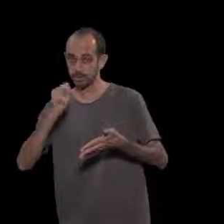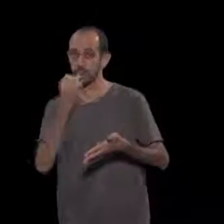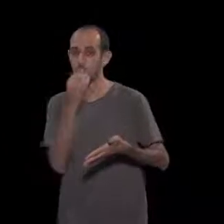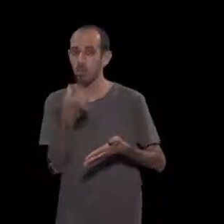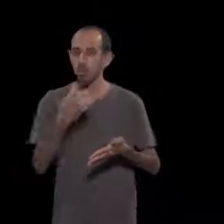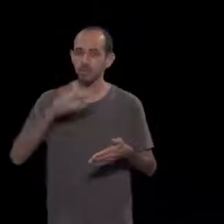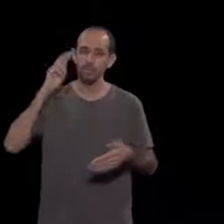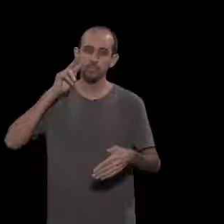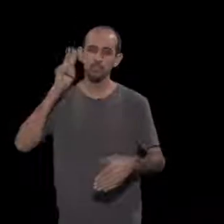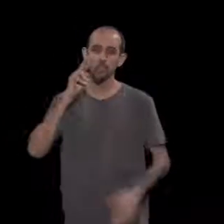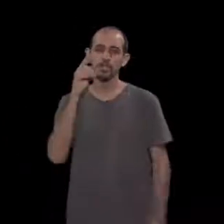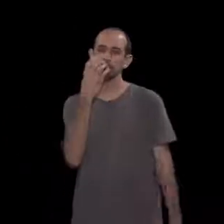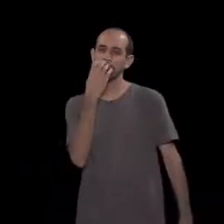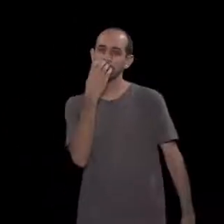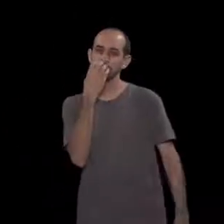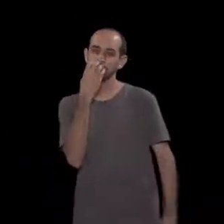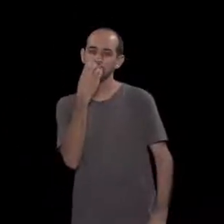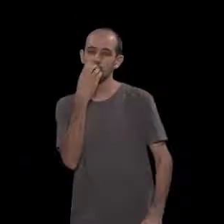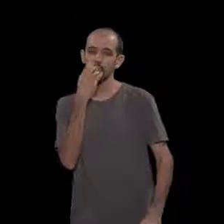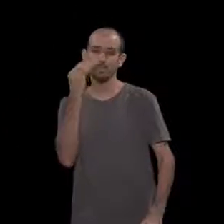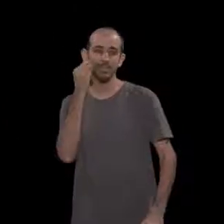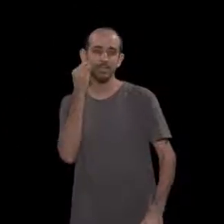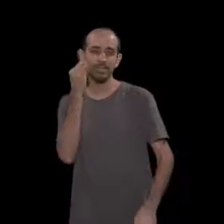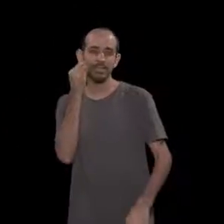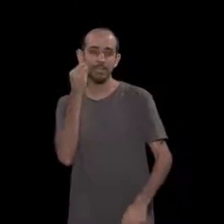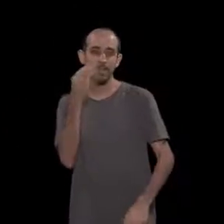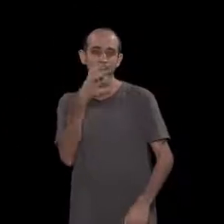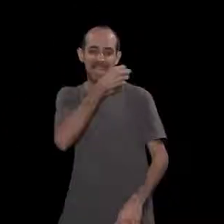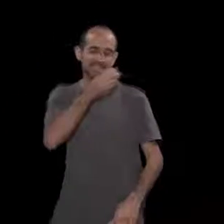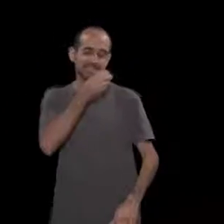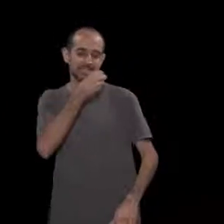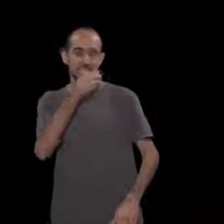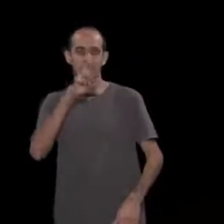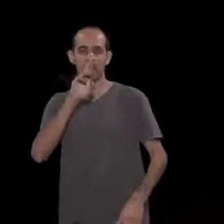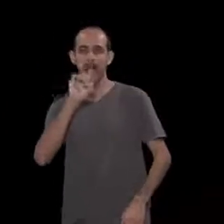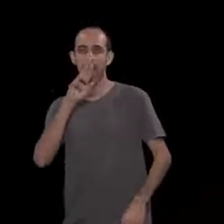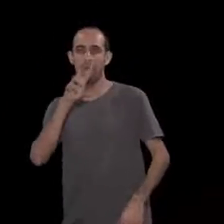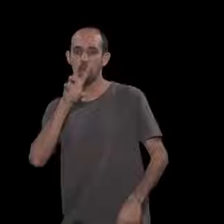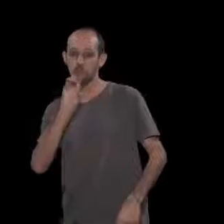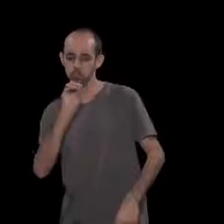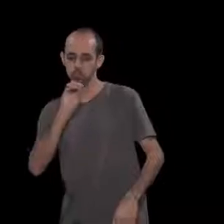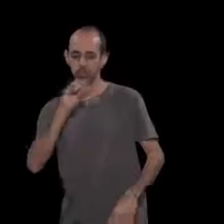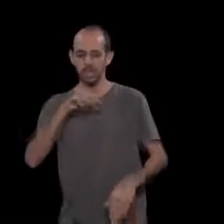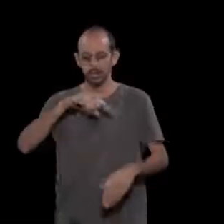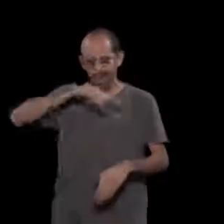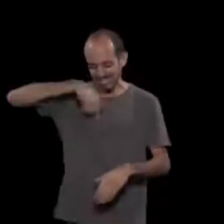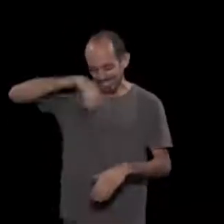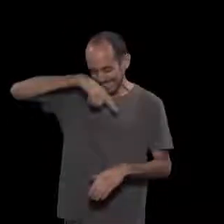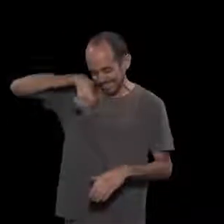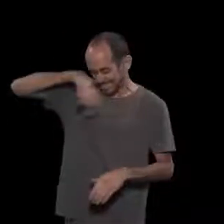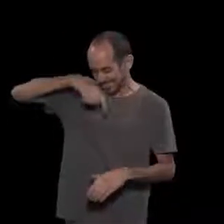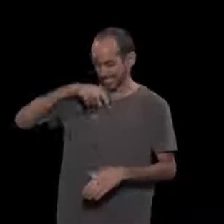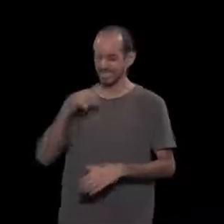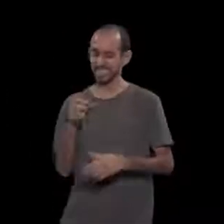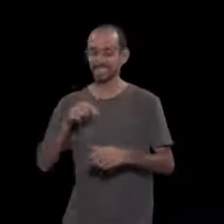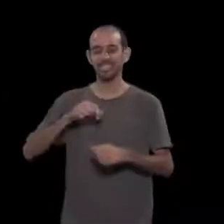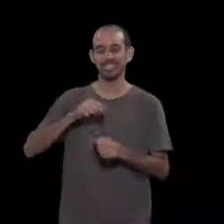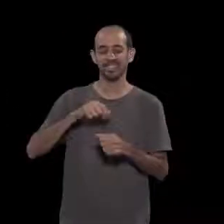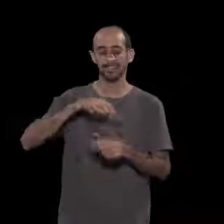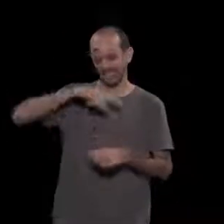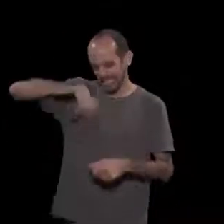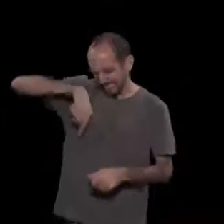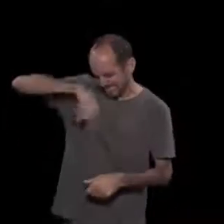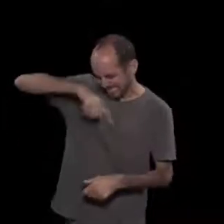cachorro que certa vez decidiu pegar o próprio rabo. Logo de manhã o cachorro já saiu perseguindo o rabo. Quanto mais ele corria atrás do rabo, mais o rabo corria